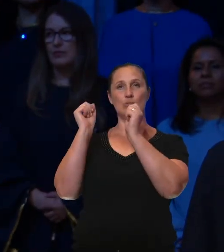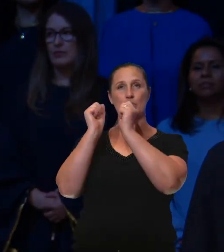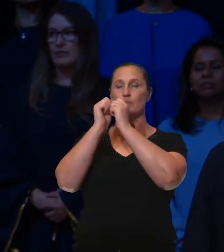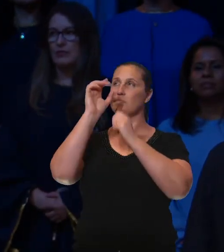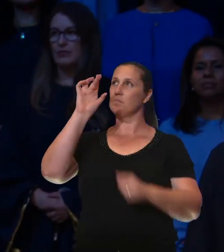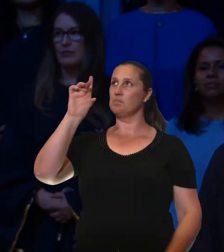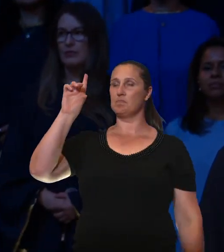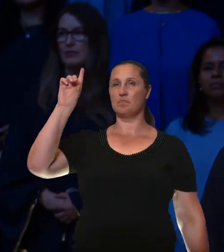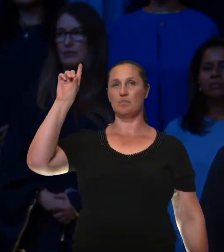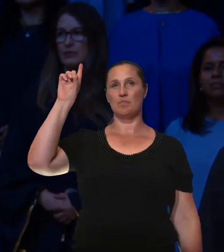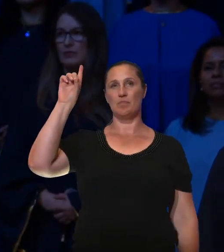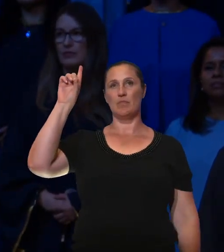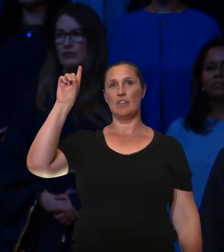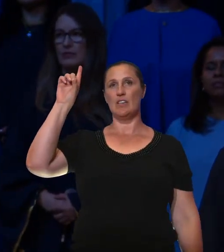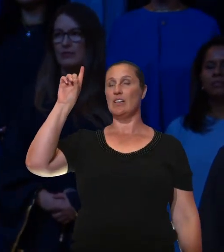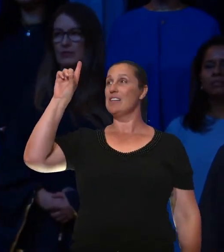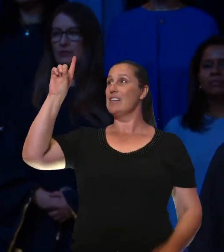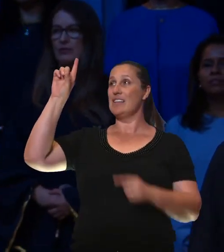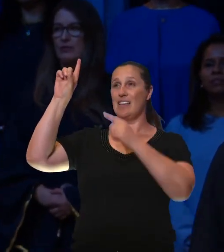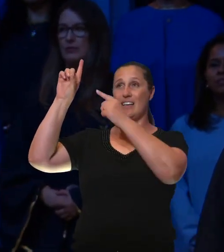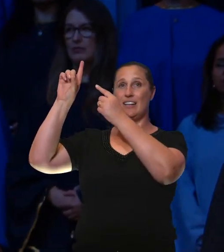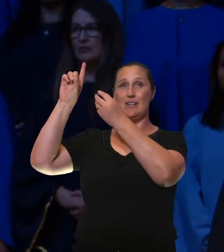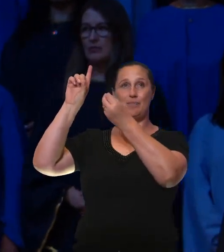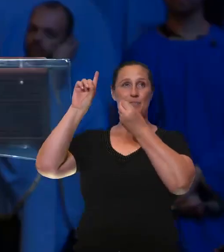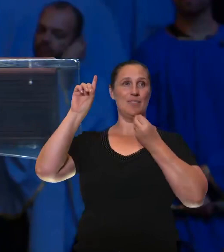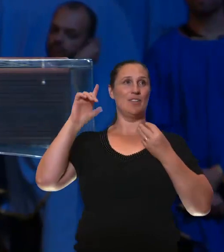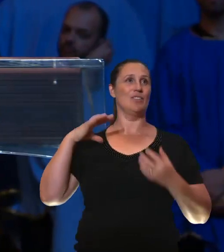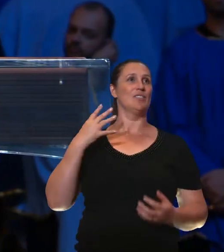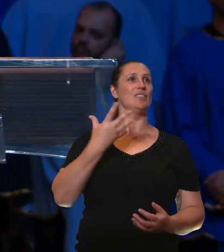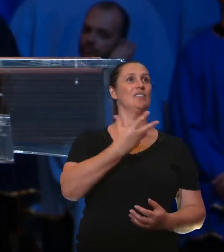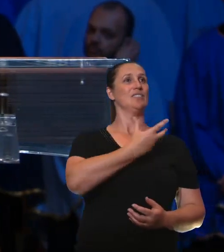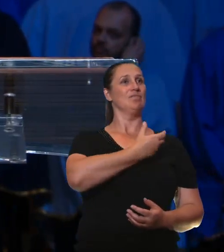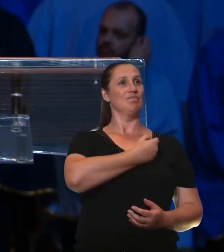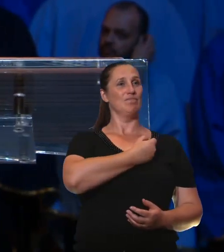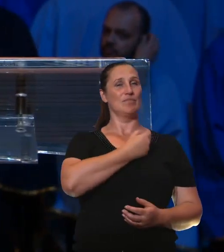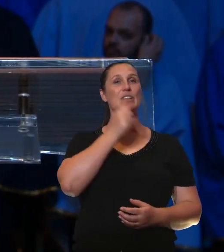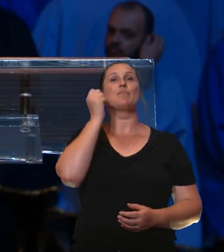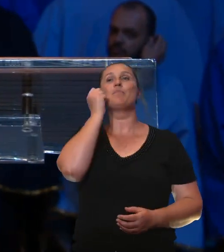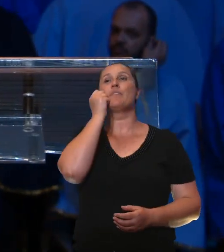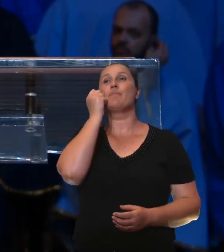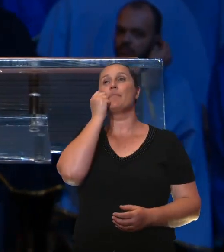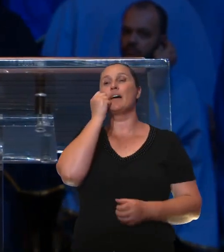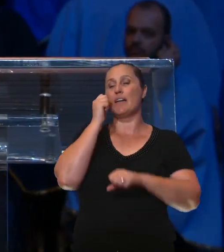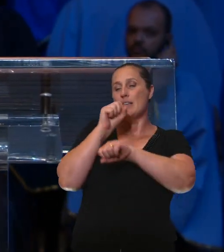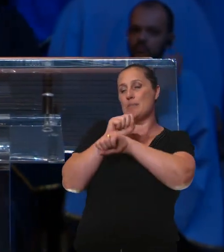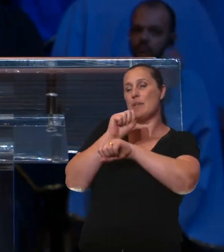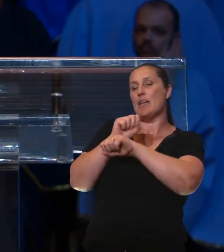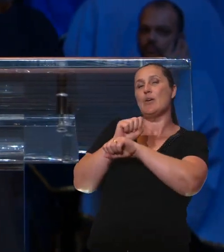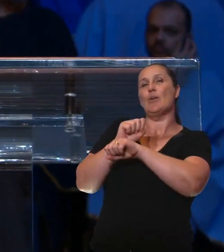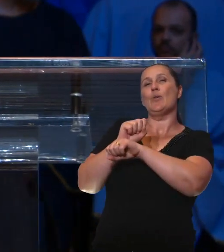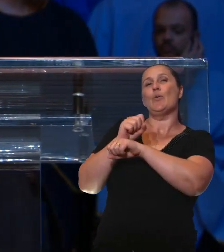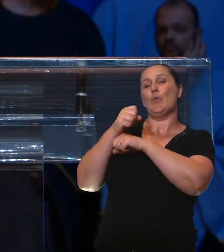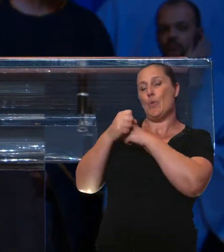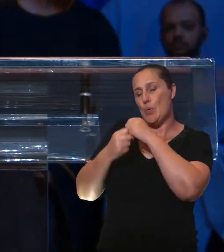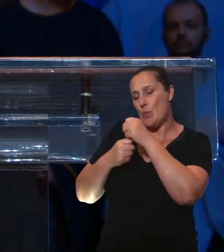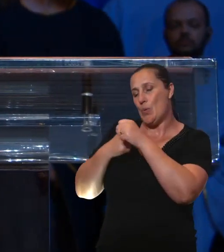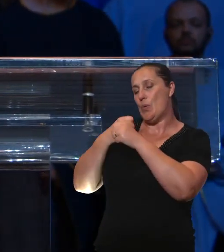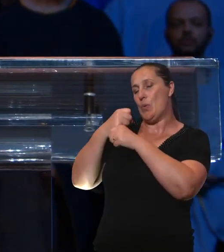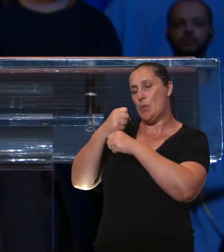Deus, e Ele me salvou. E minha mãe esperou os anos, orando sem